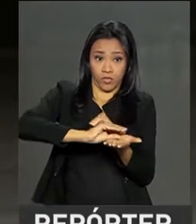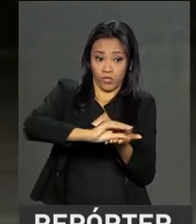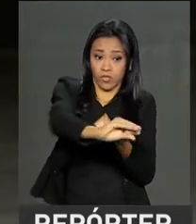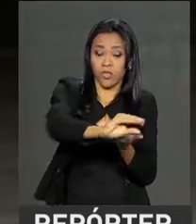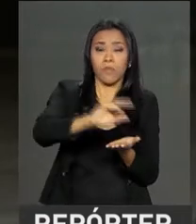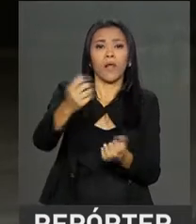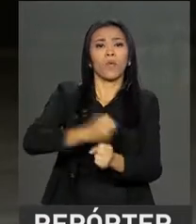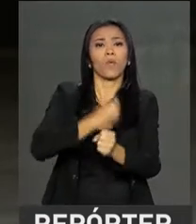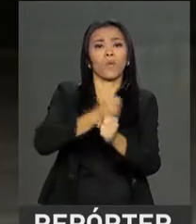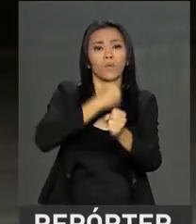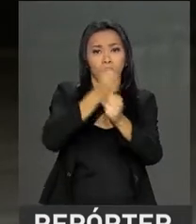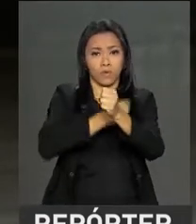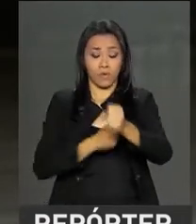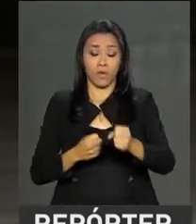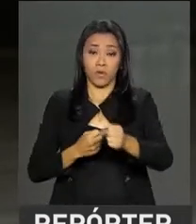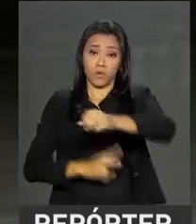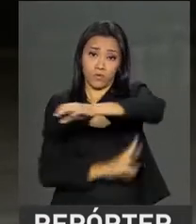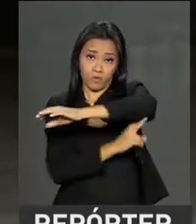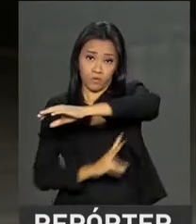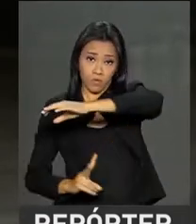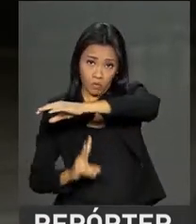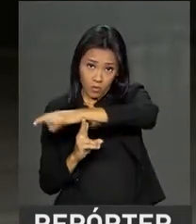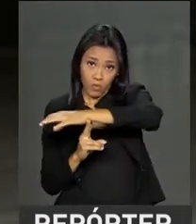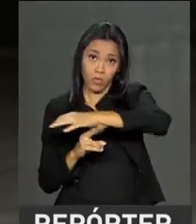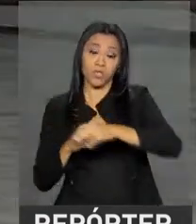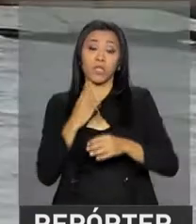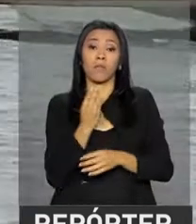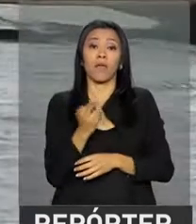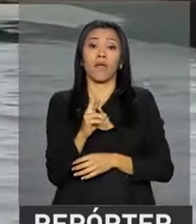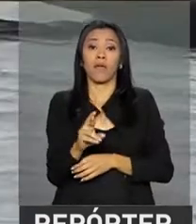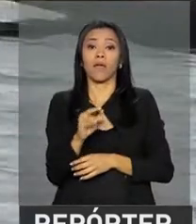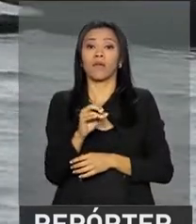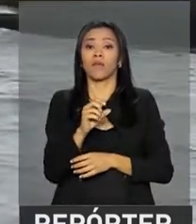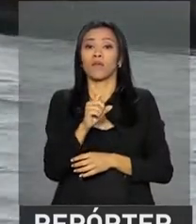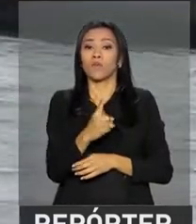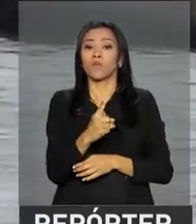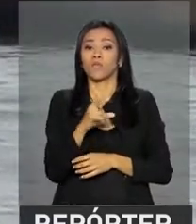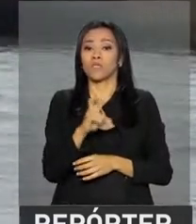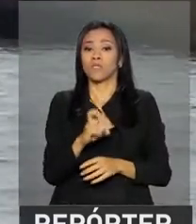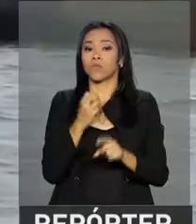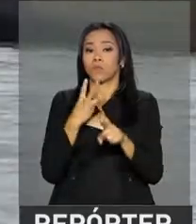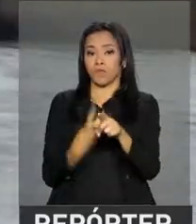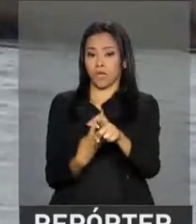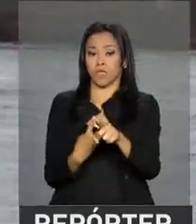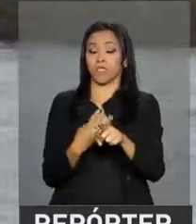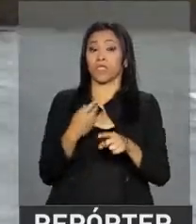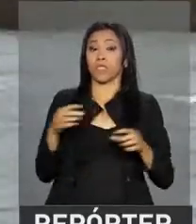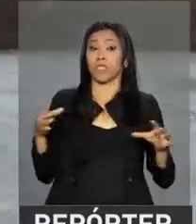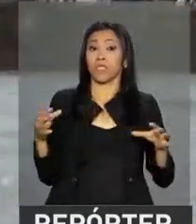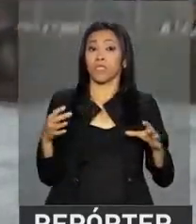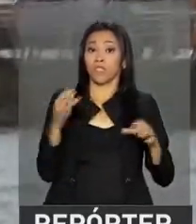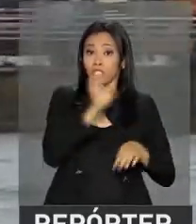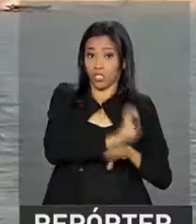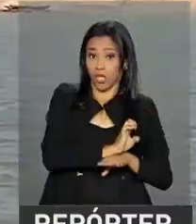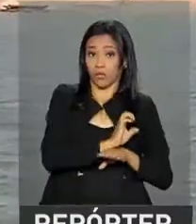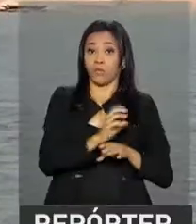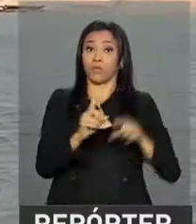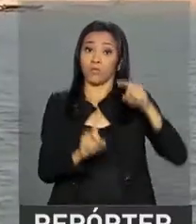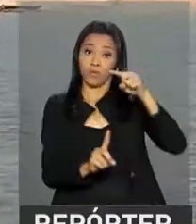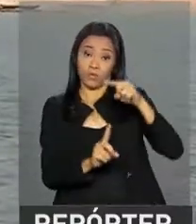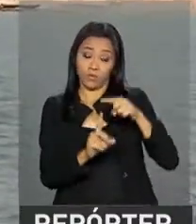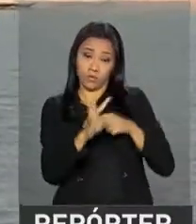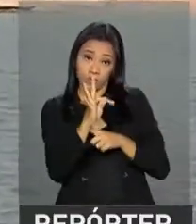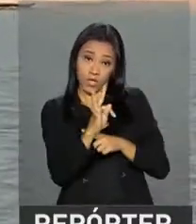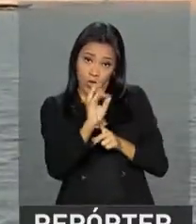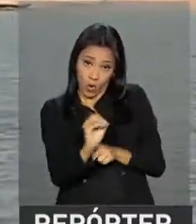ponte sobre o rio paraguai na br 153 ligando os estados do tocantins e do pará depois o